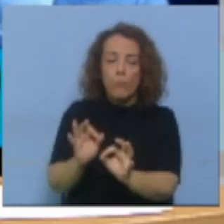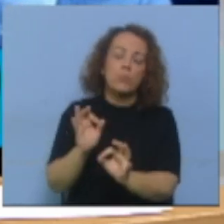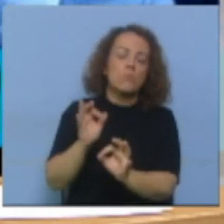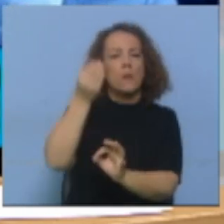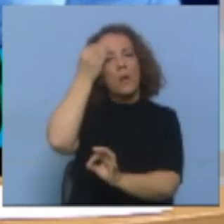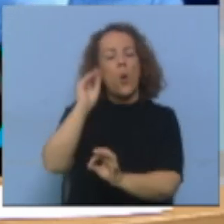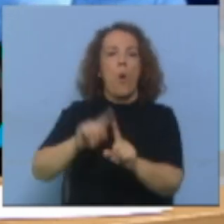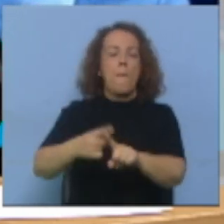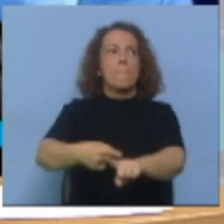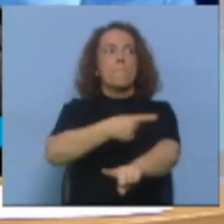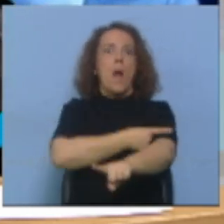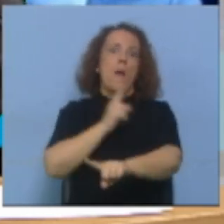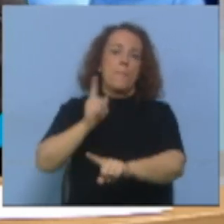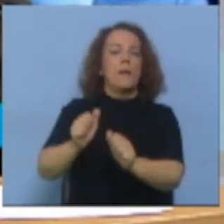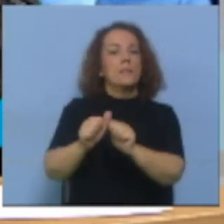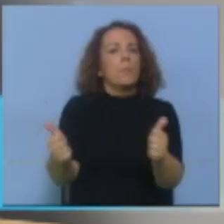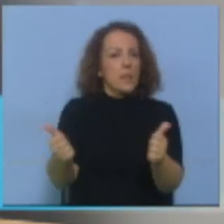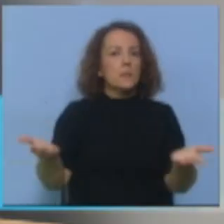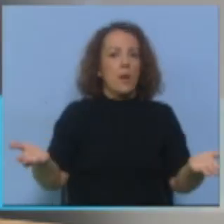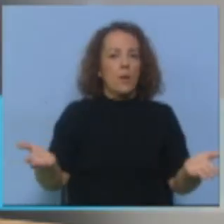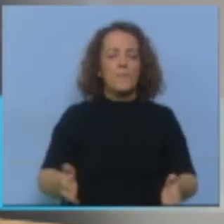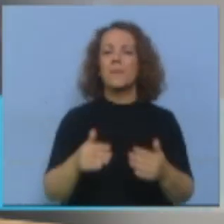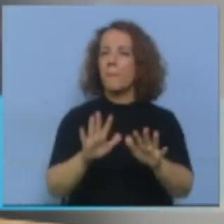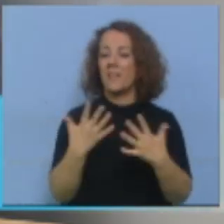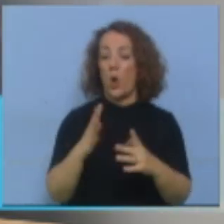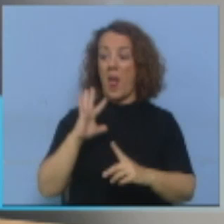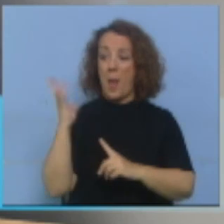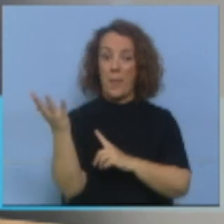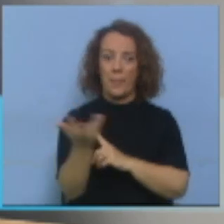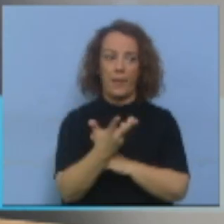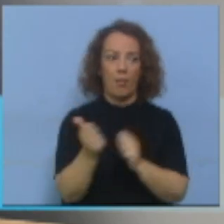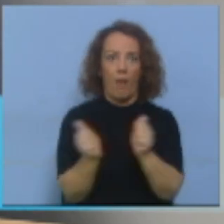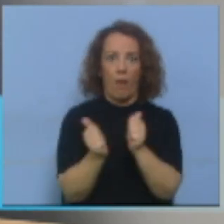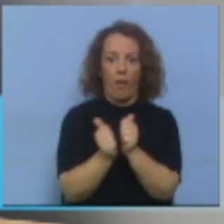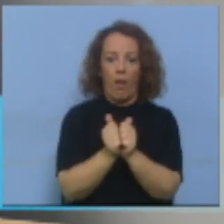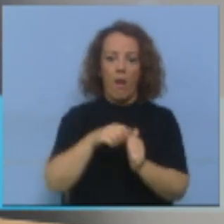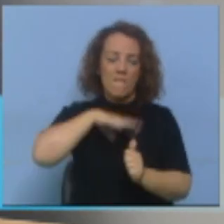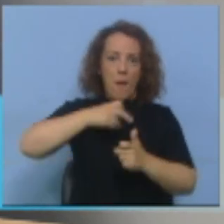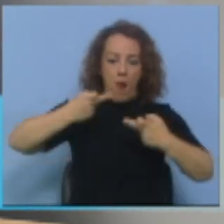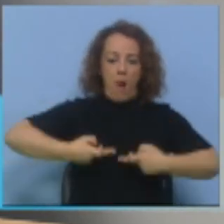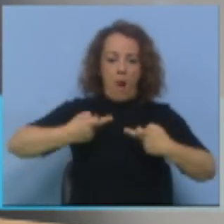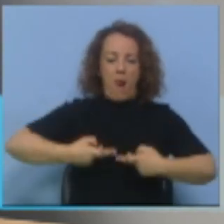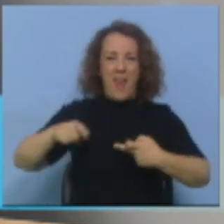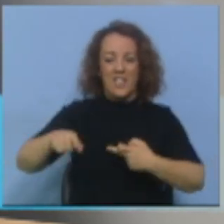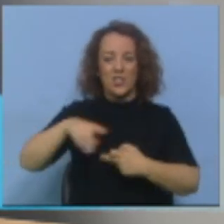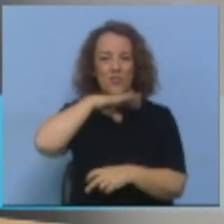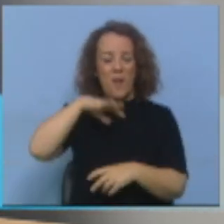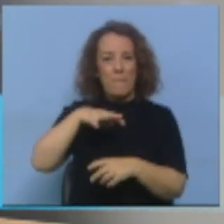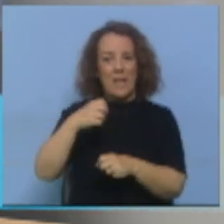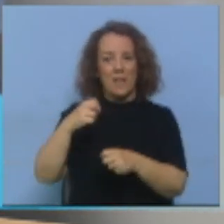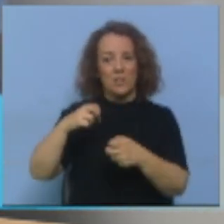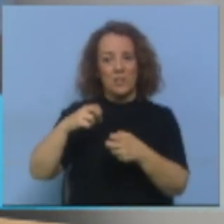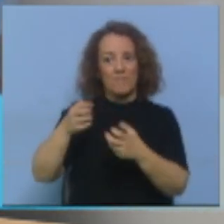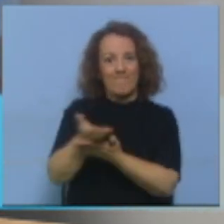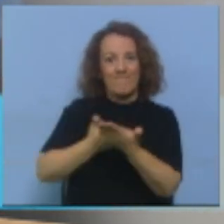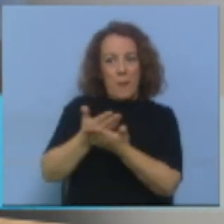já extremas. Mas neste ambiente de quarentena, famílias que possam ser menos funcionais,